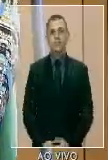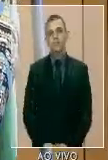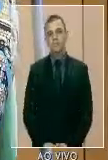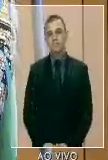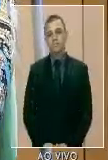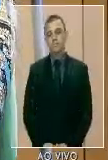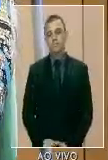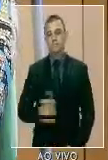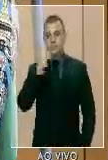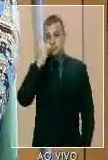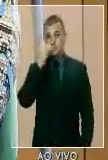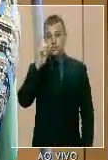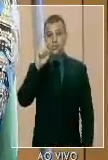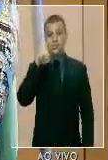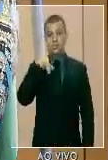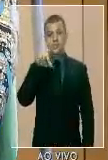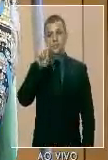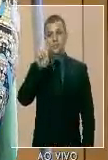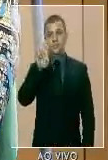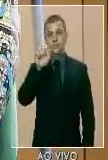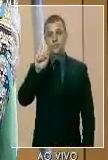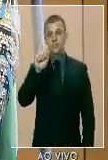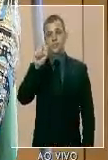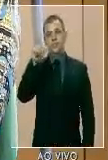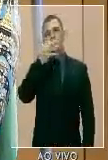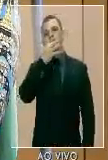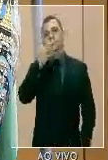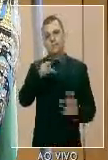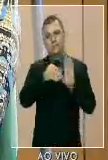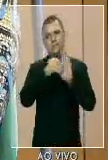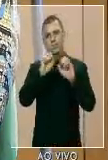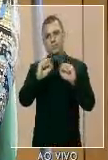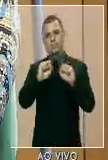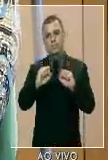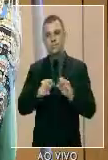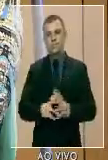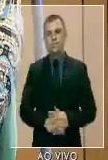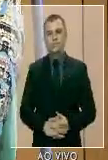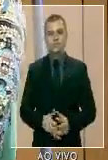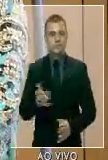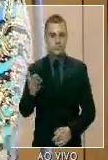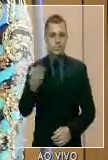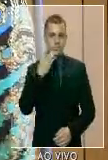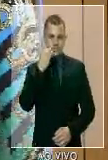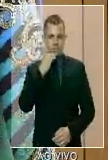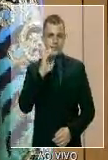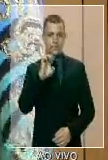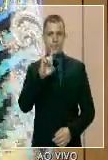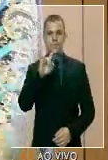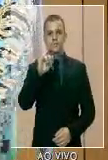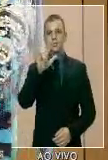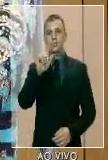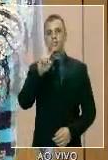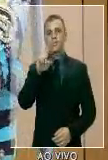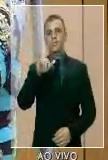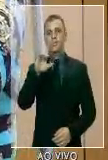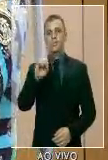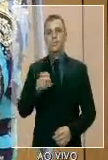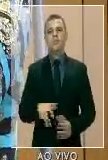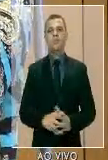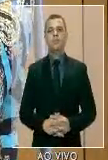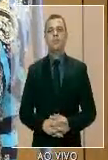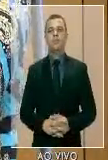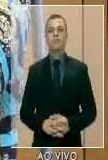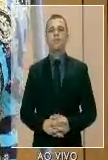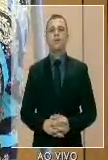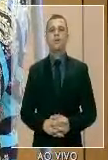Deputada Andréia, você de uma parte? Uma parte, deputado Edilásio. Que para... Se